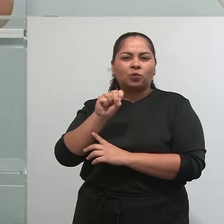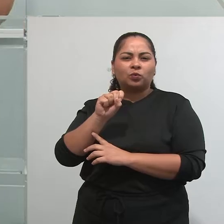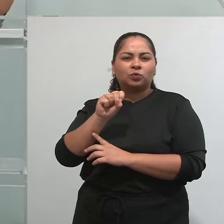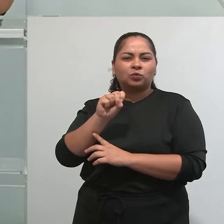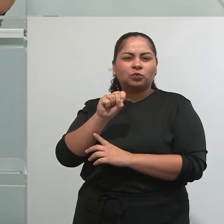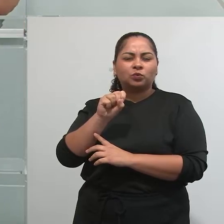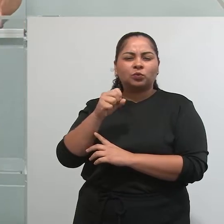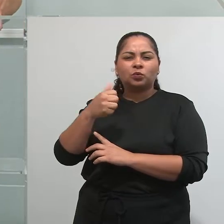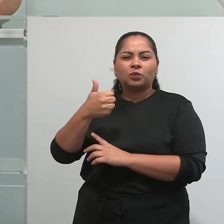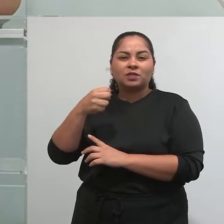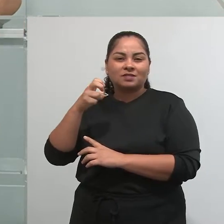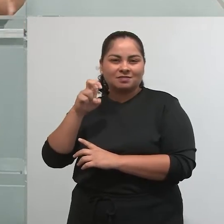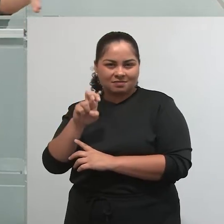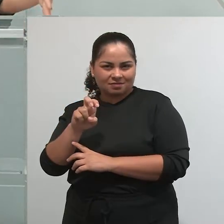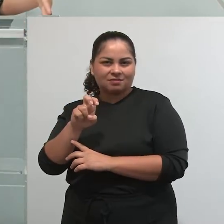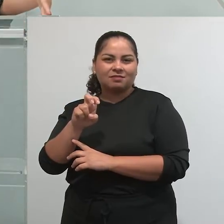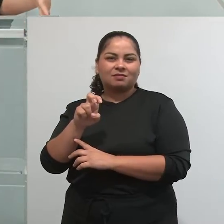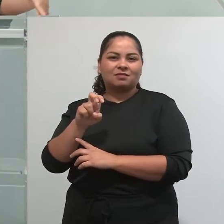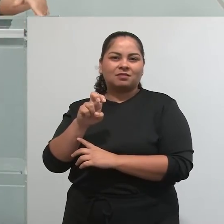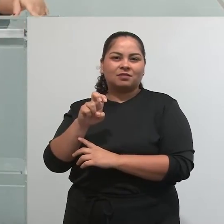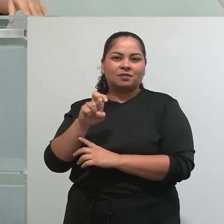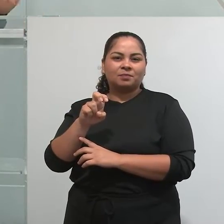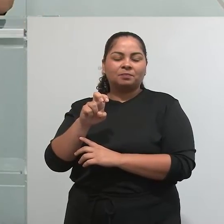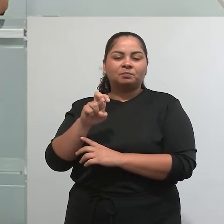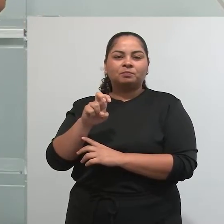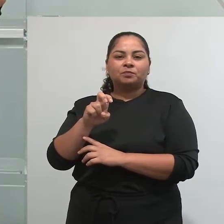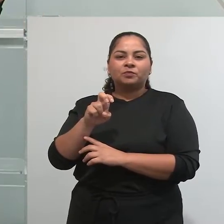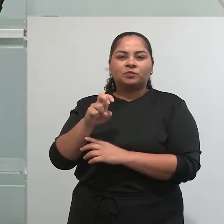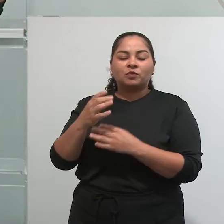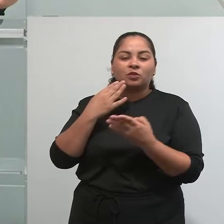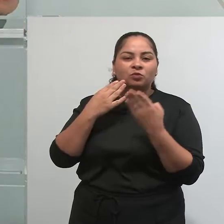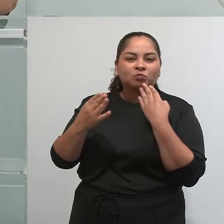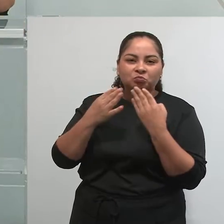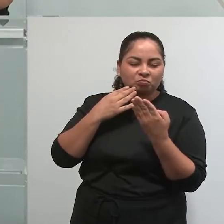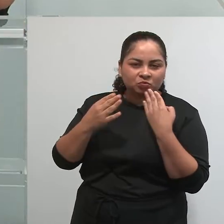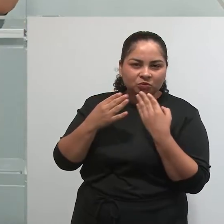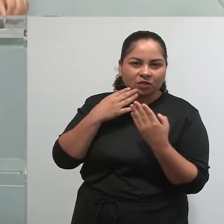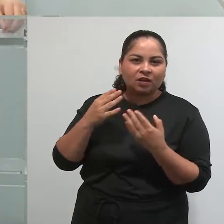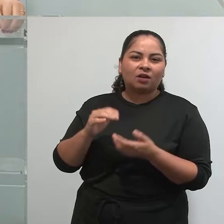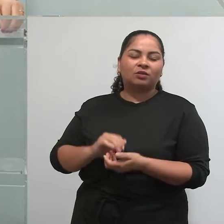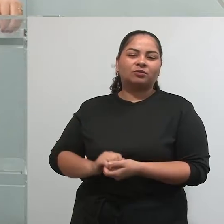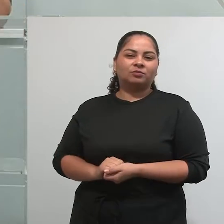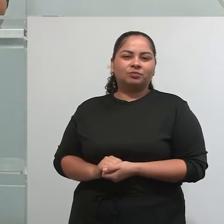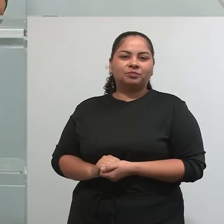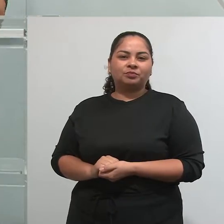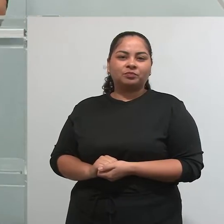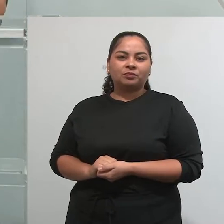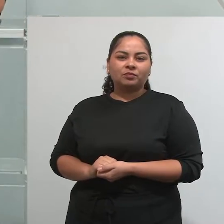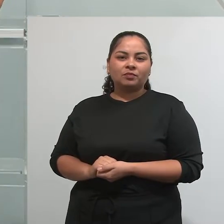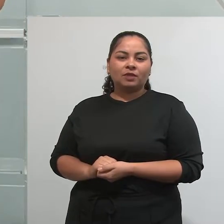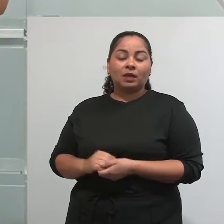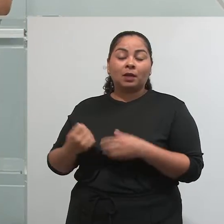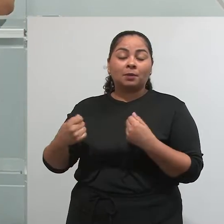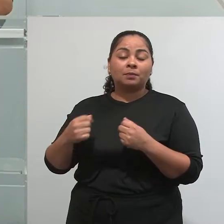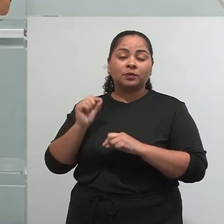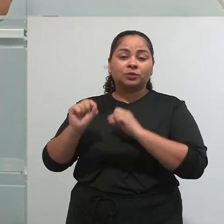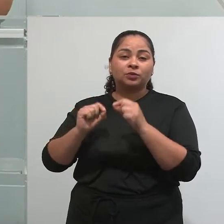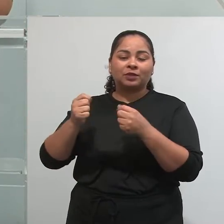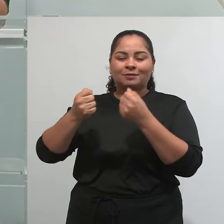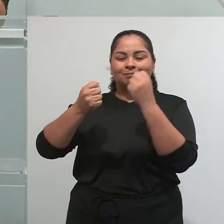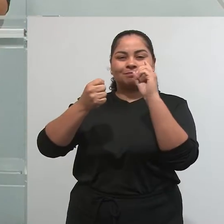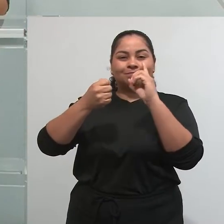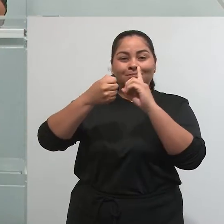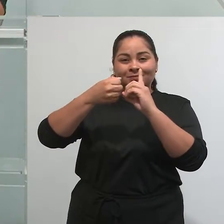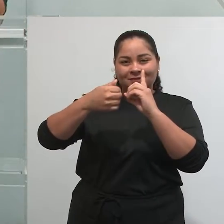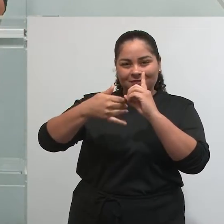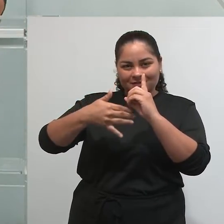8h30 nós iremos fazer uma roda de conversa. 10 horas nós vamos fazer uma pausa para o lanche. Então, tudo